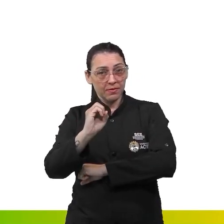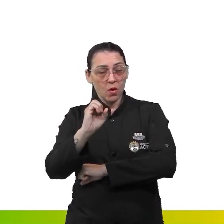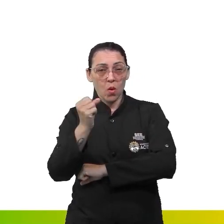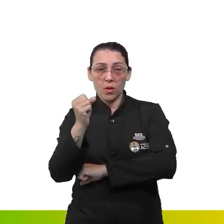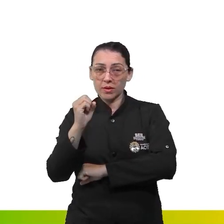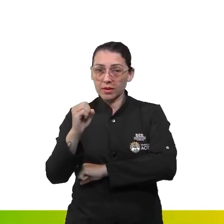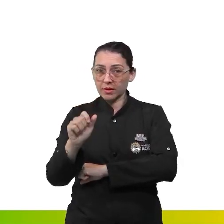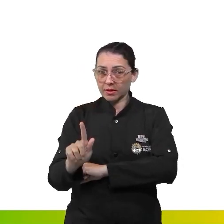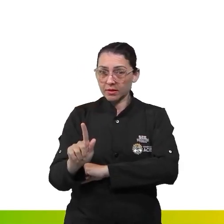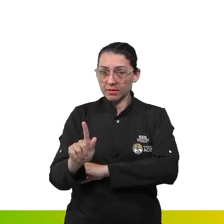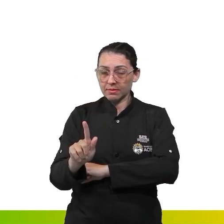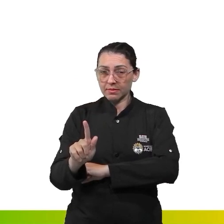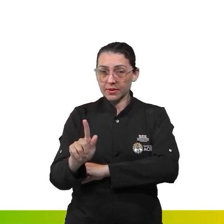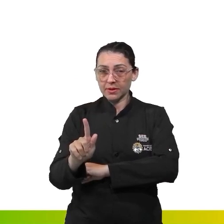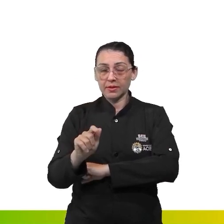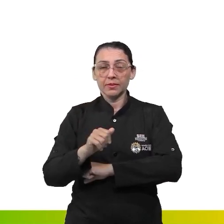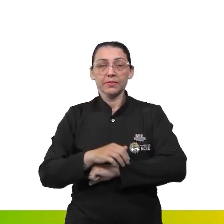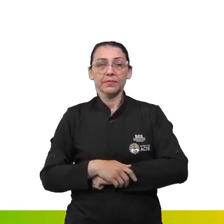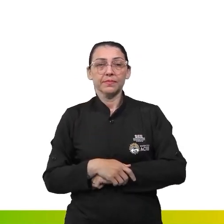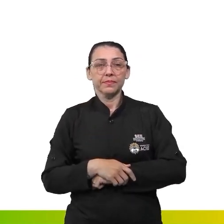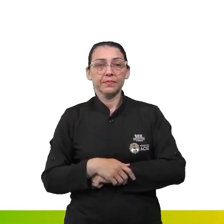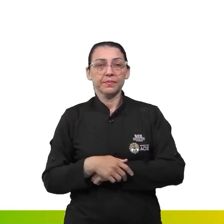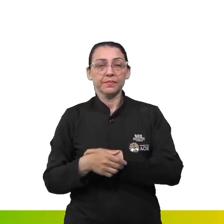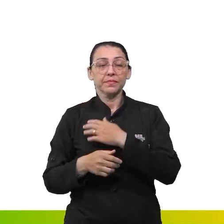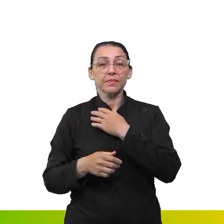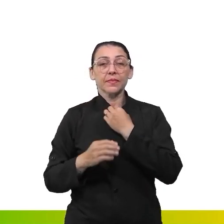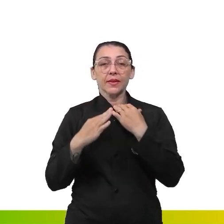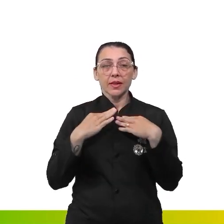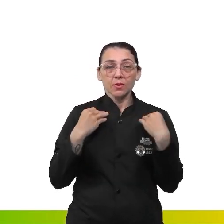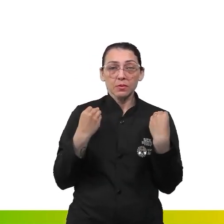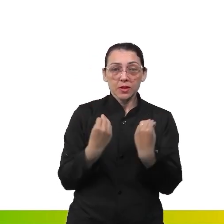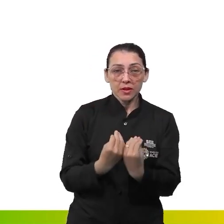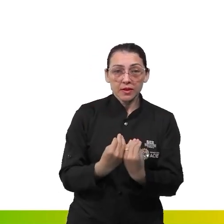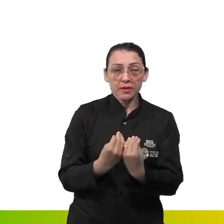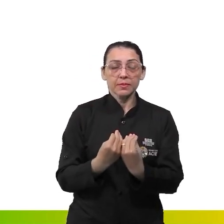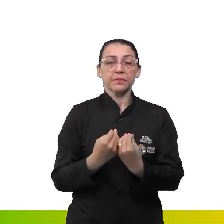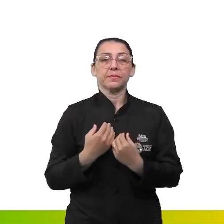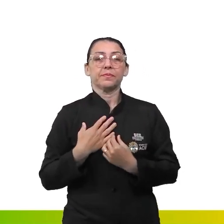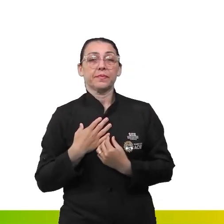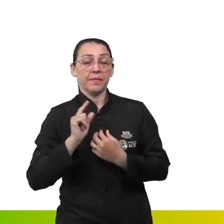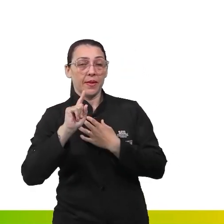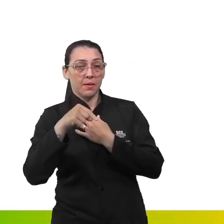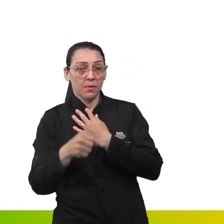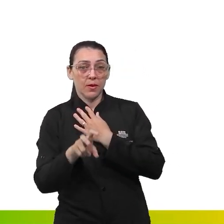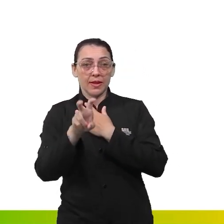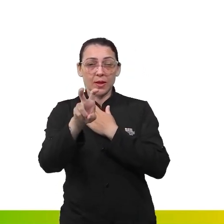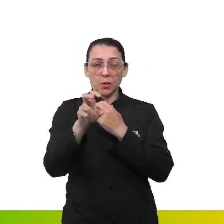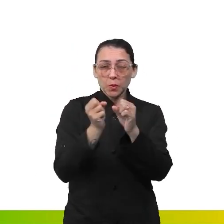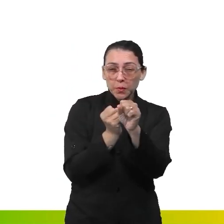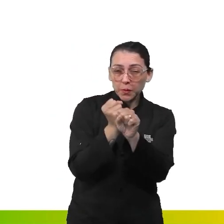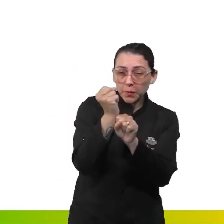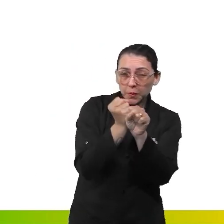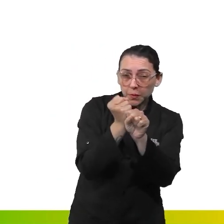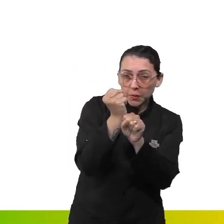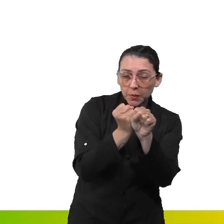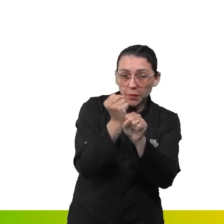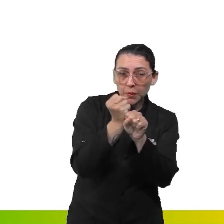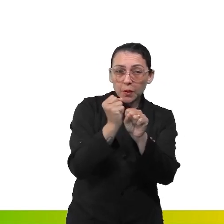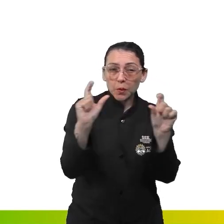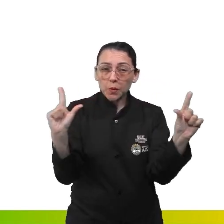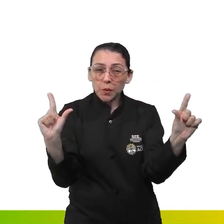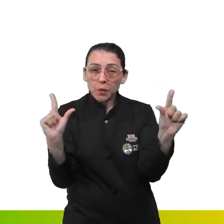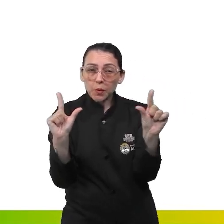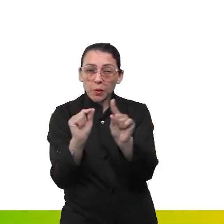80 gramas dessa substância. Depois de 5 anos, ela vai se